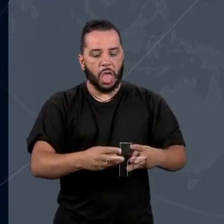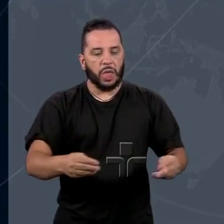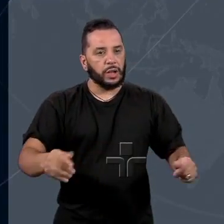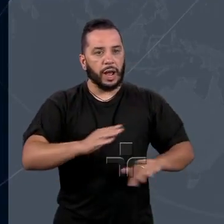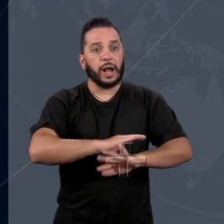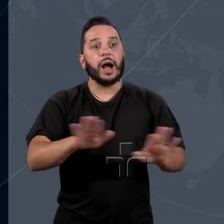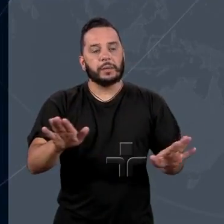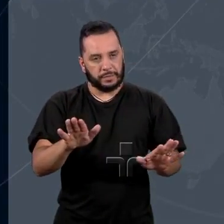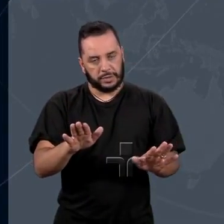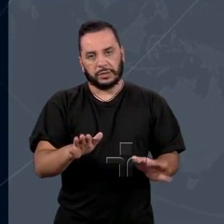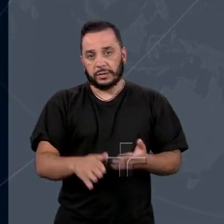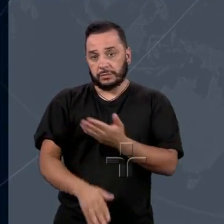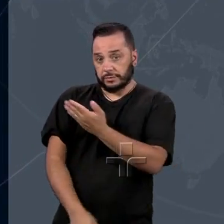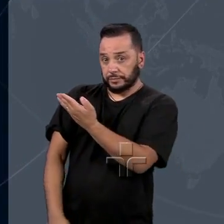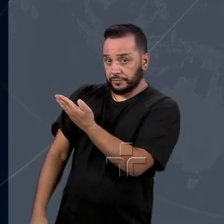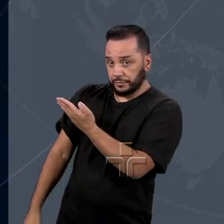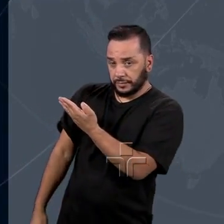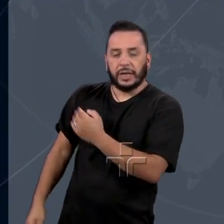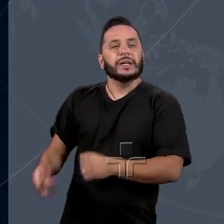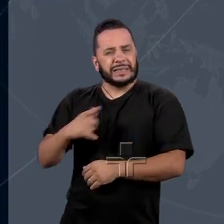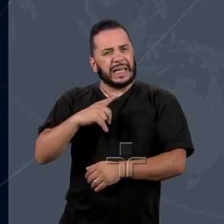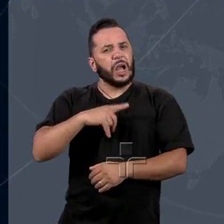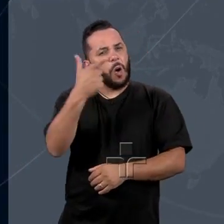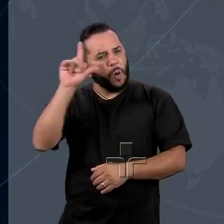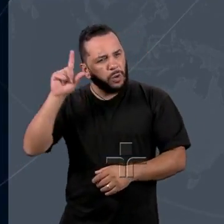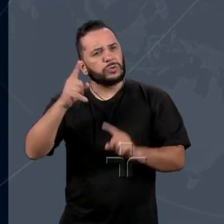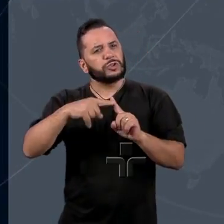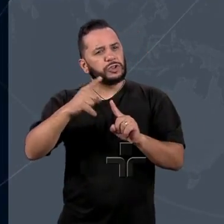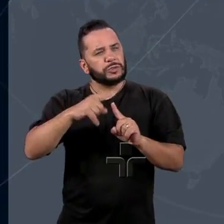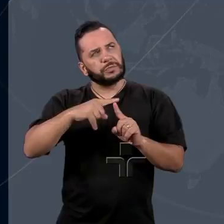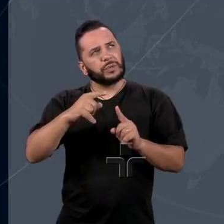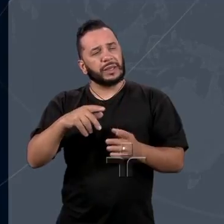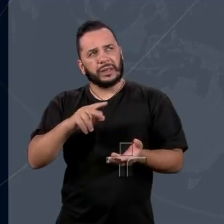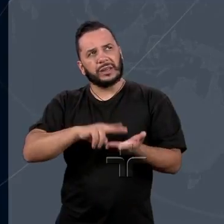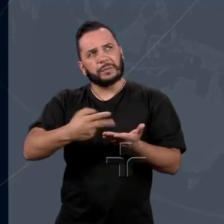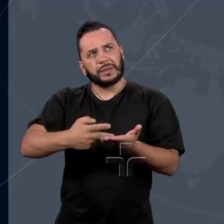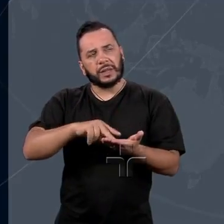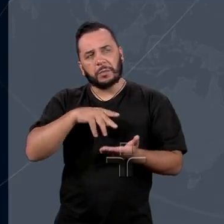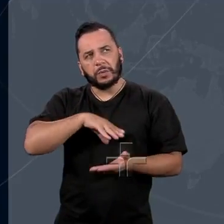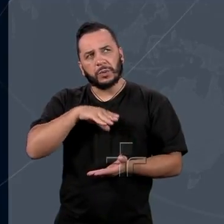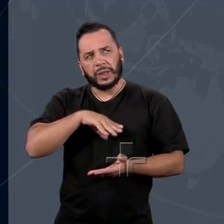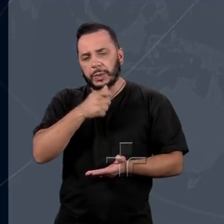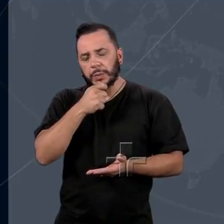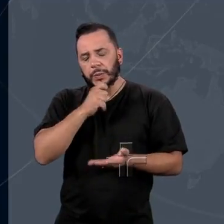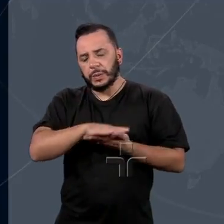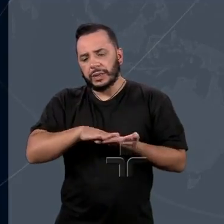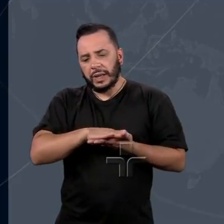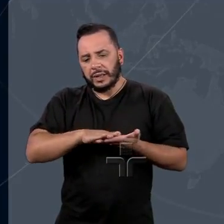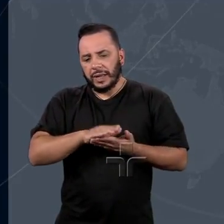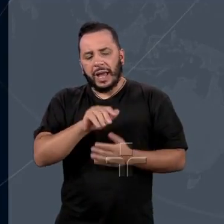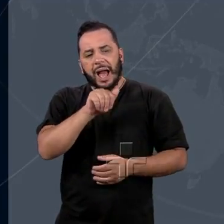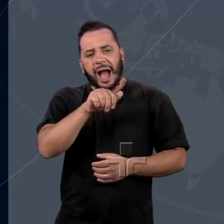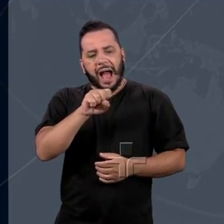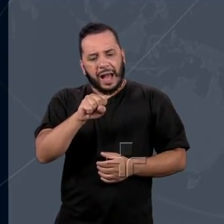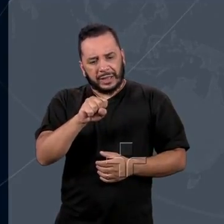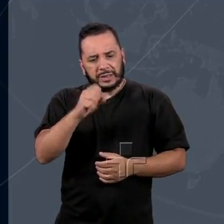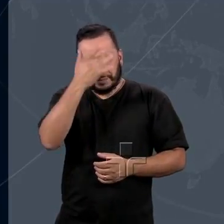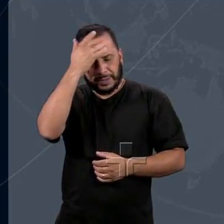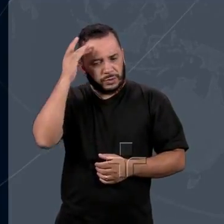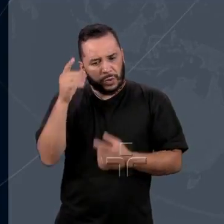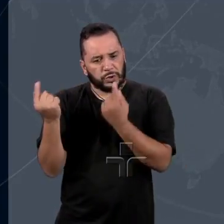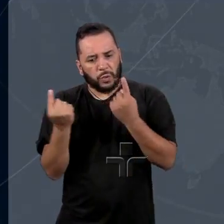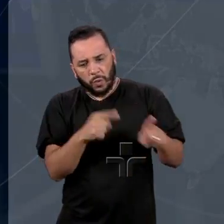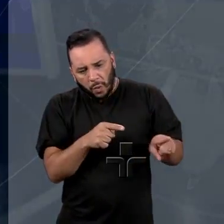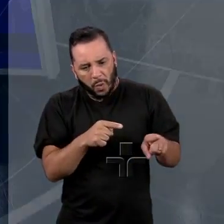é o único do tipo. Também tem outro livro que ainda não foi traduzido ao português, me parece, que é As Pessoas contra a Democracia, O